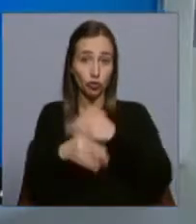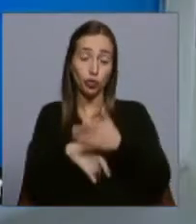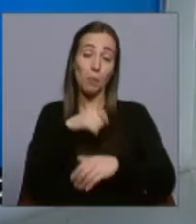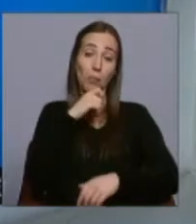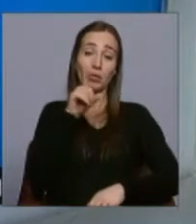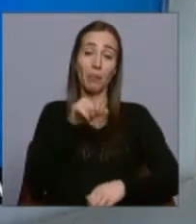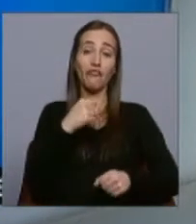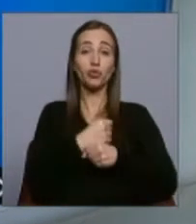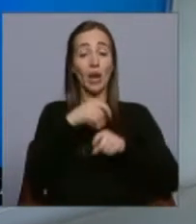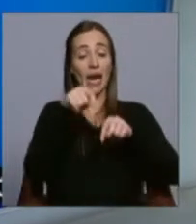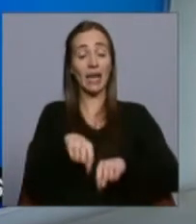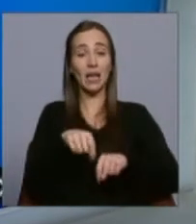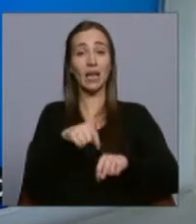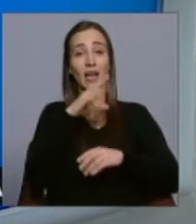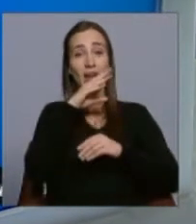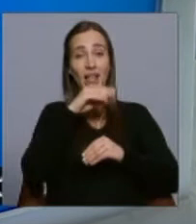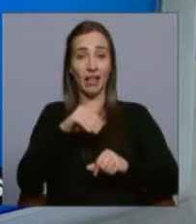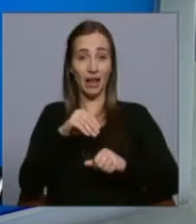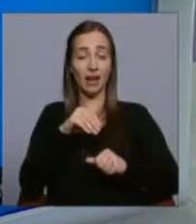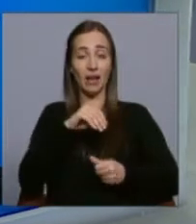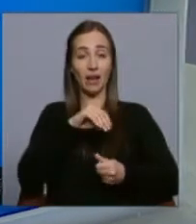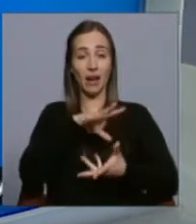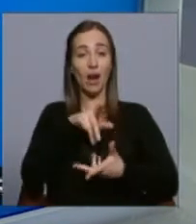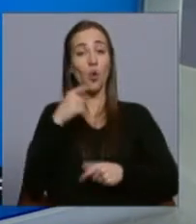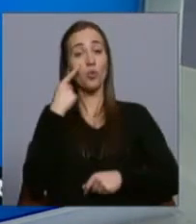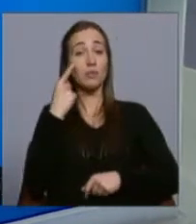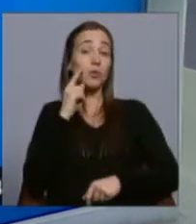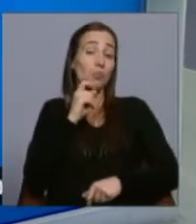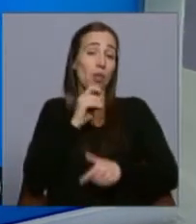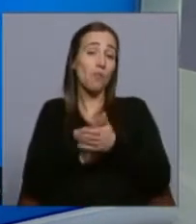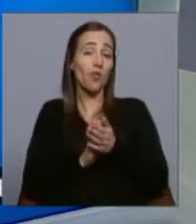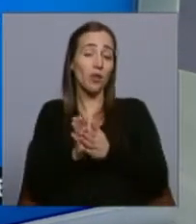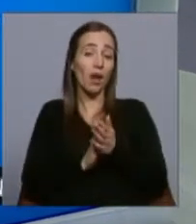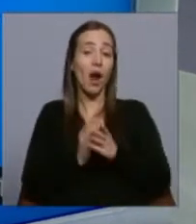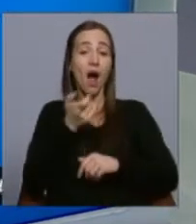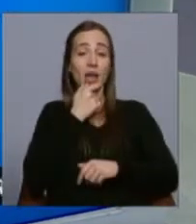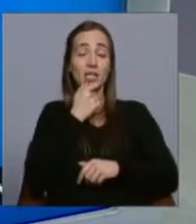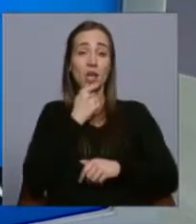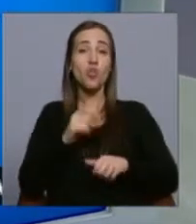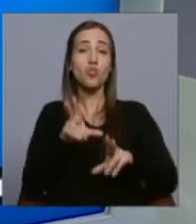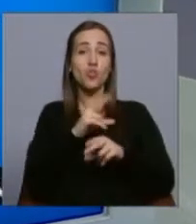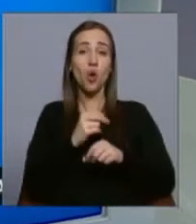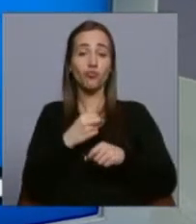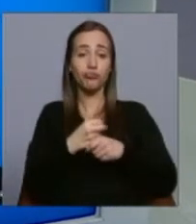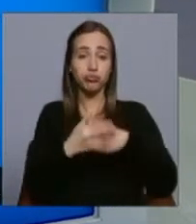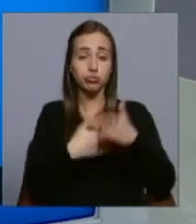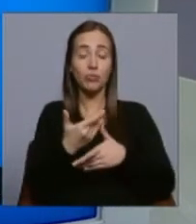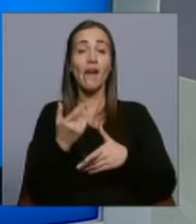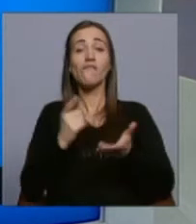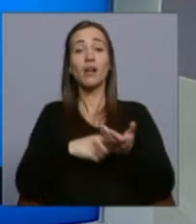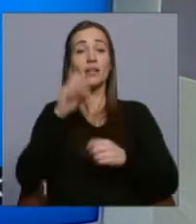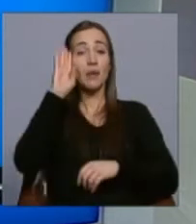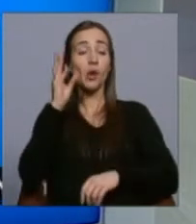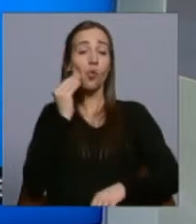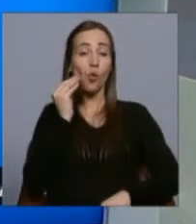aqui na Terra com este tipo de conhecimento que possamos vir a ter com este novo tipo de propulsão. Resta saber as condições, claro, e como temos falado aqui muitas vezes,